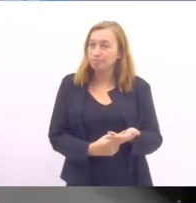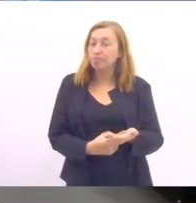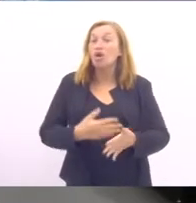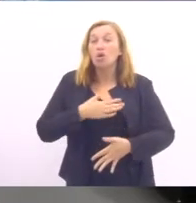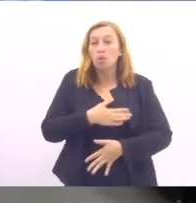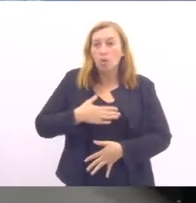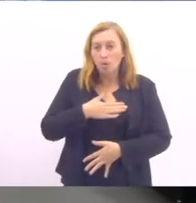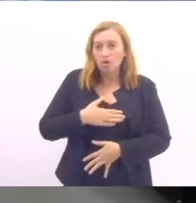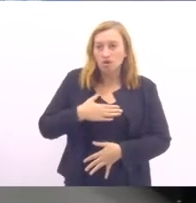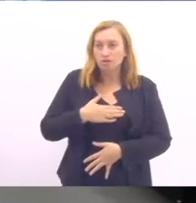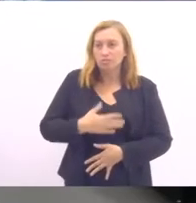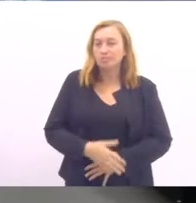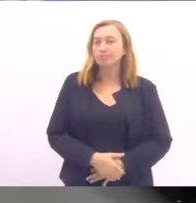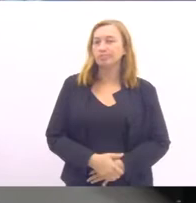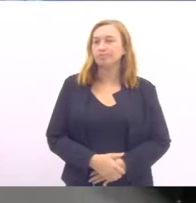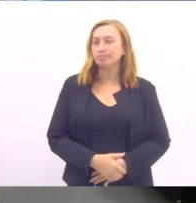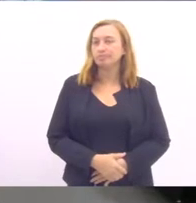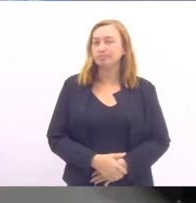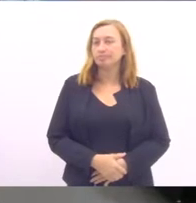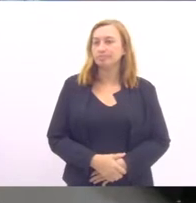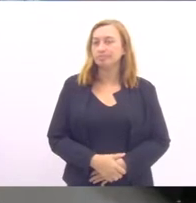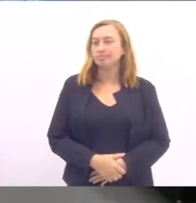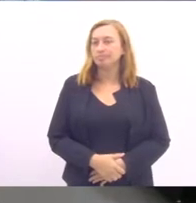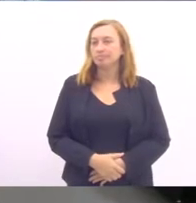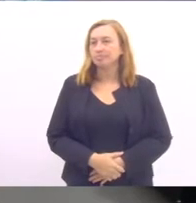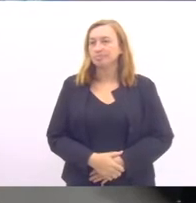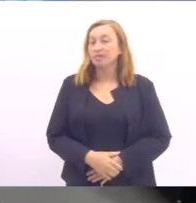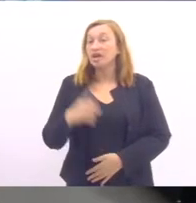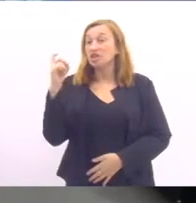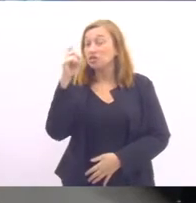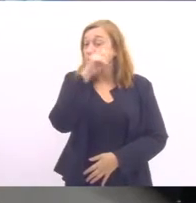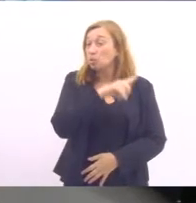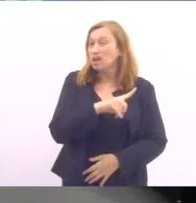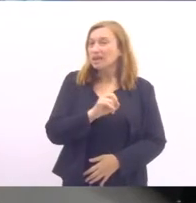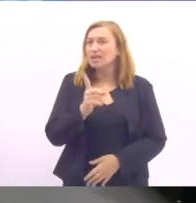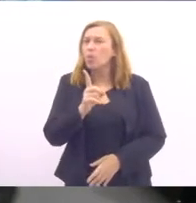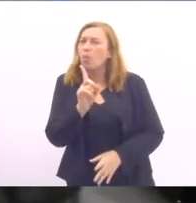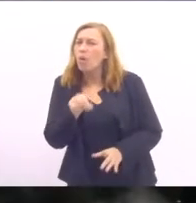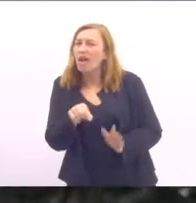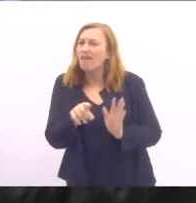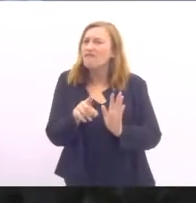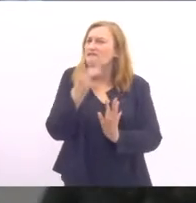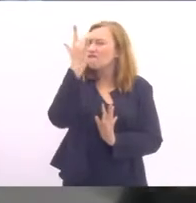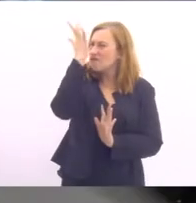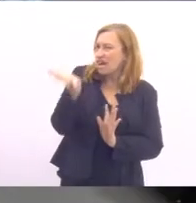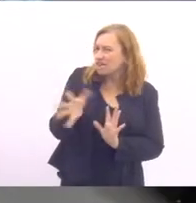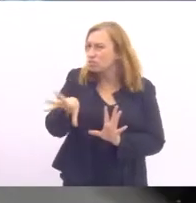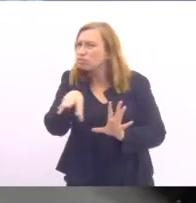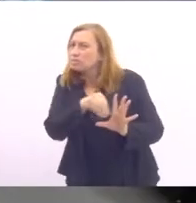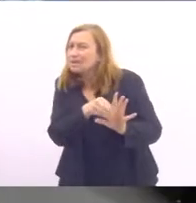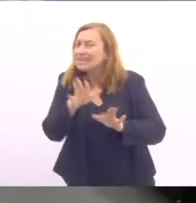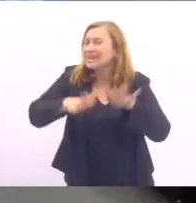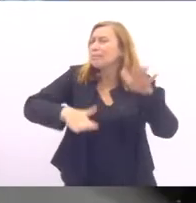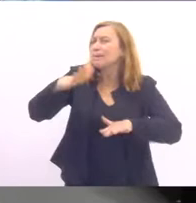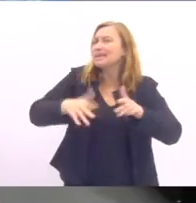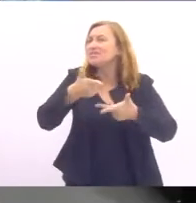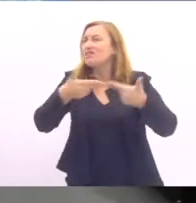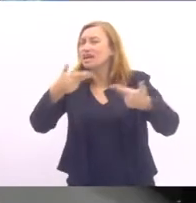gostam dessa agenda. A dificuldade é que não é uma agenda fácil de implementar, porque depende de muita